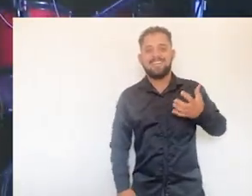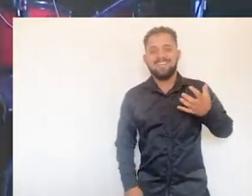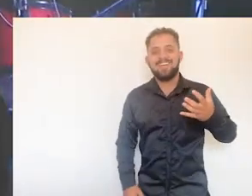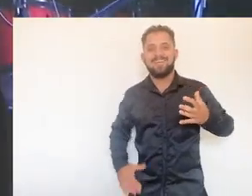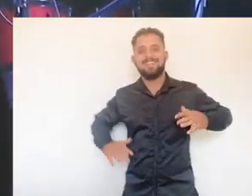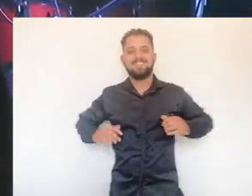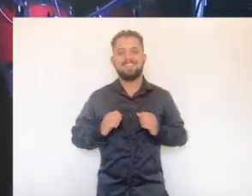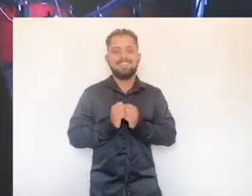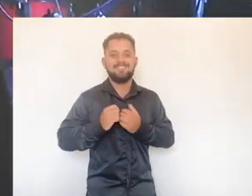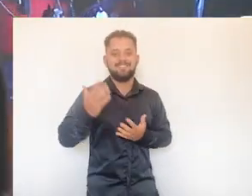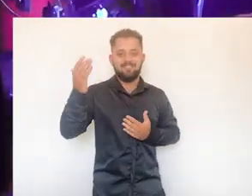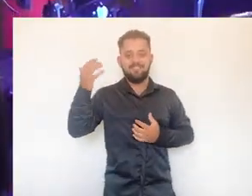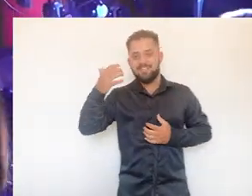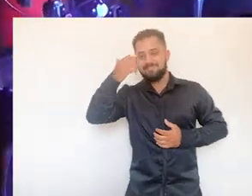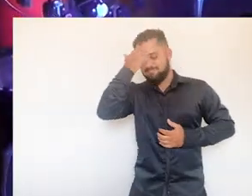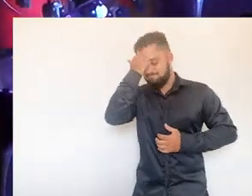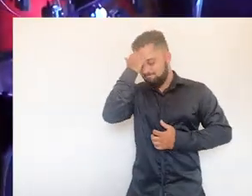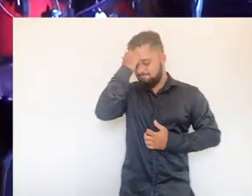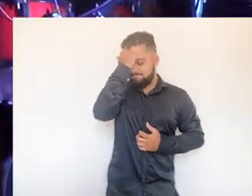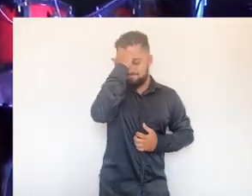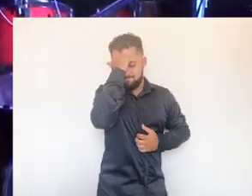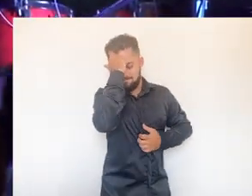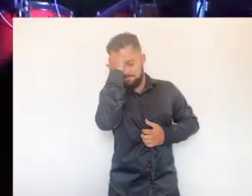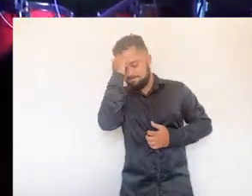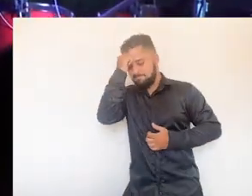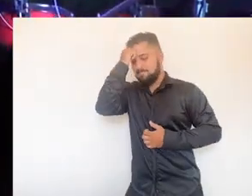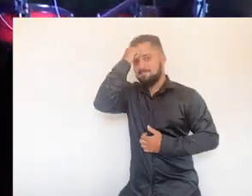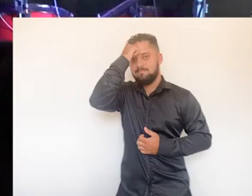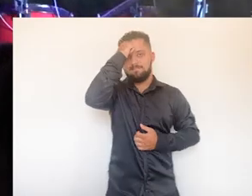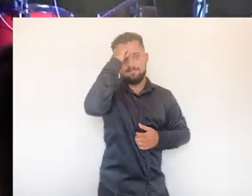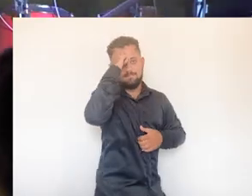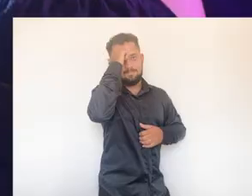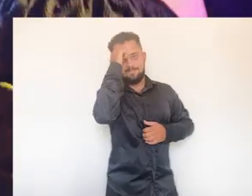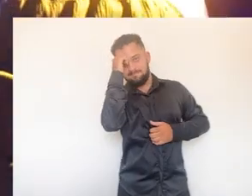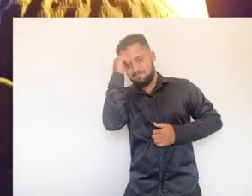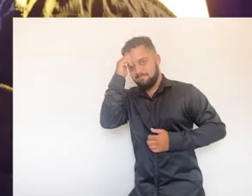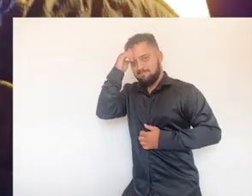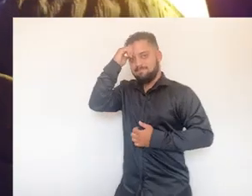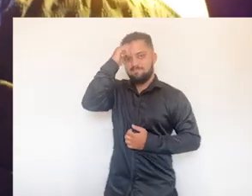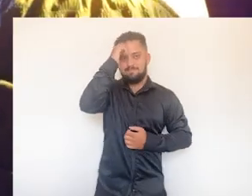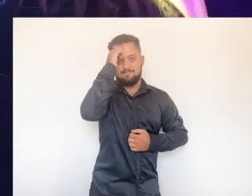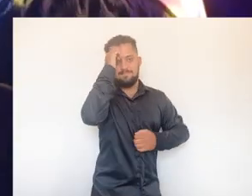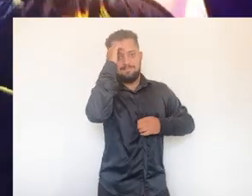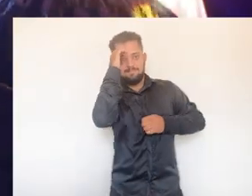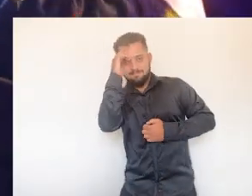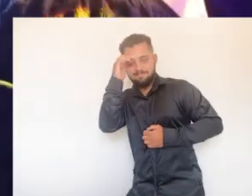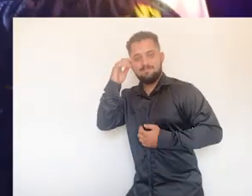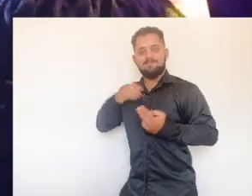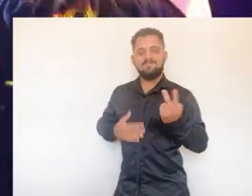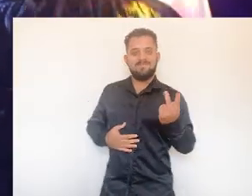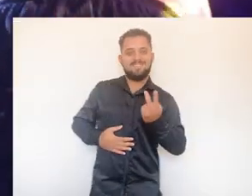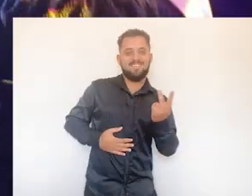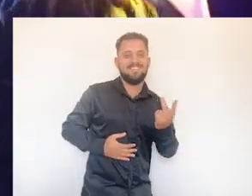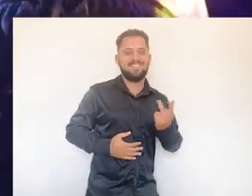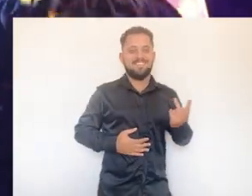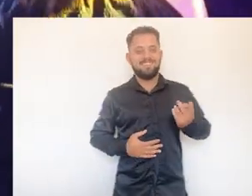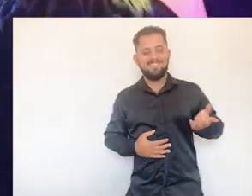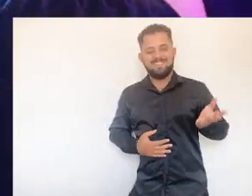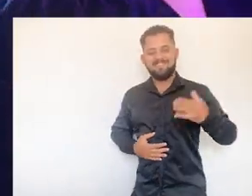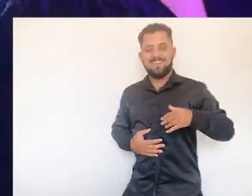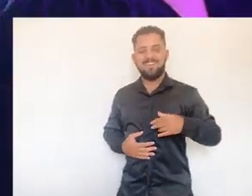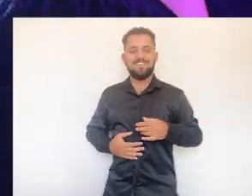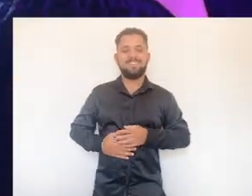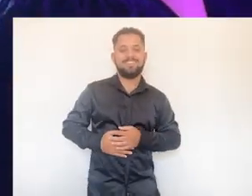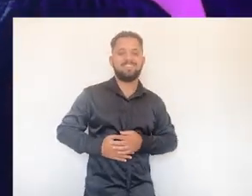ajunte suas barrigas, mão colada na mão, pra lá, dois pra cá, embalando esse